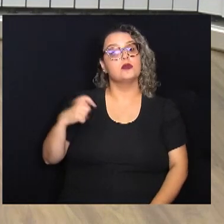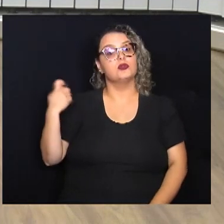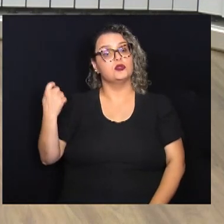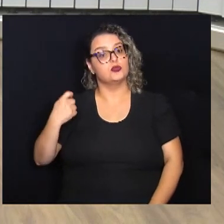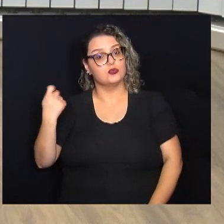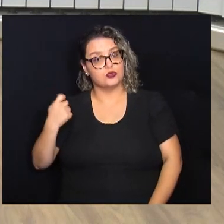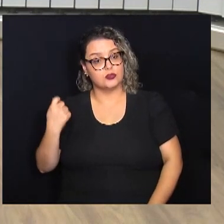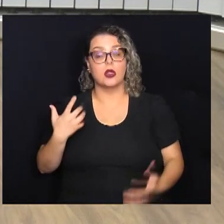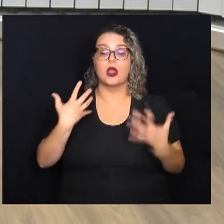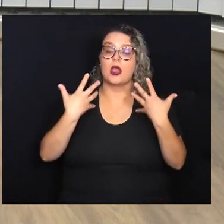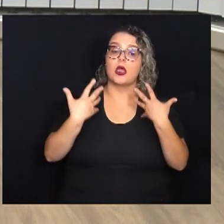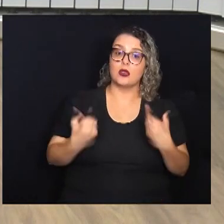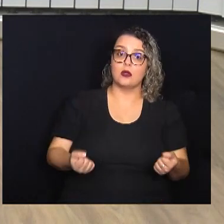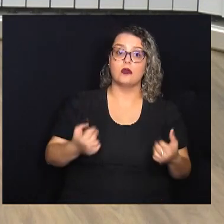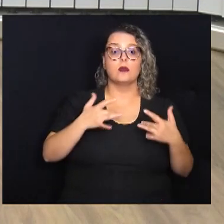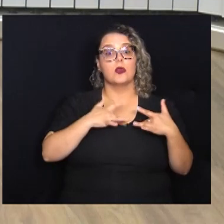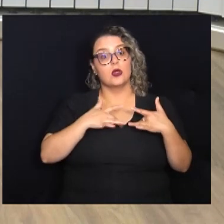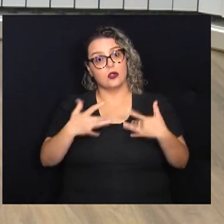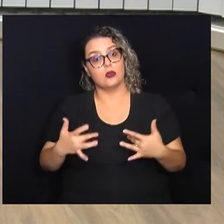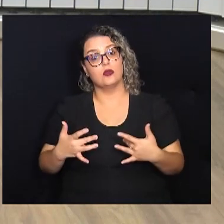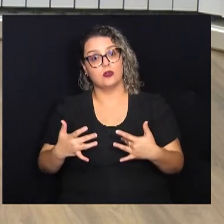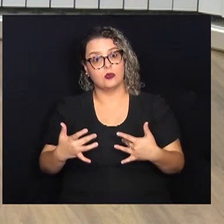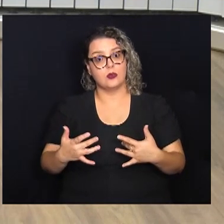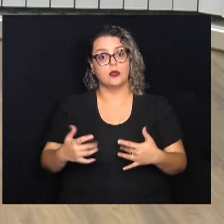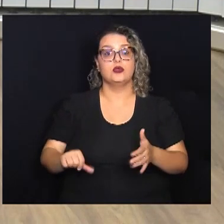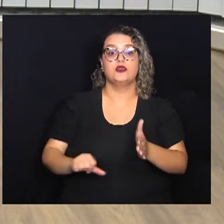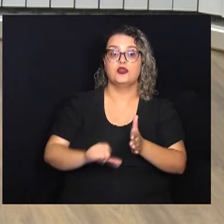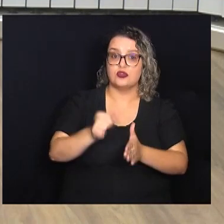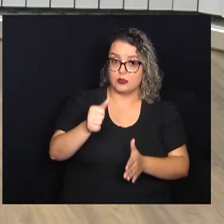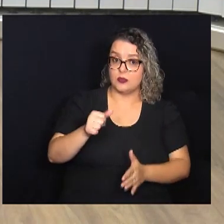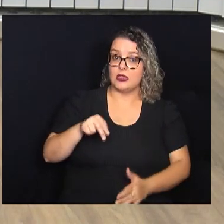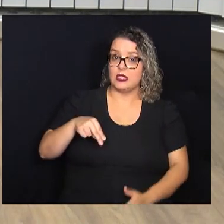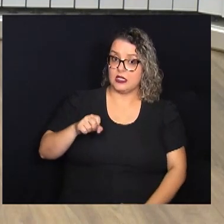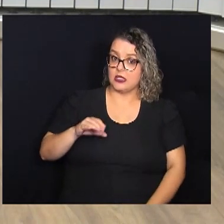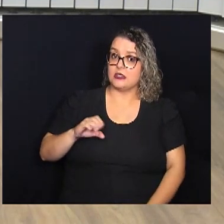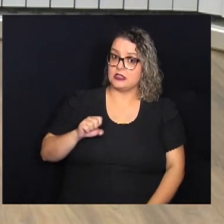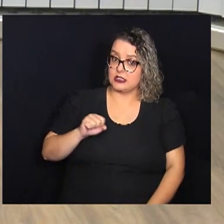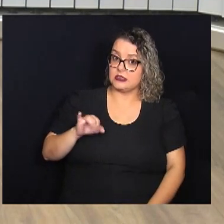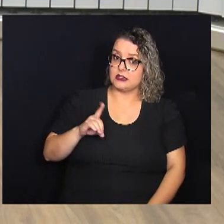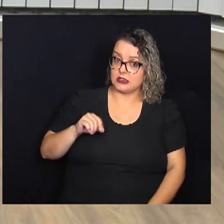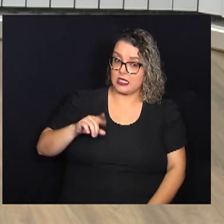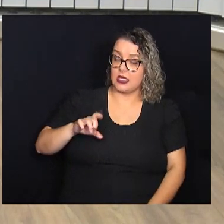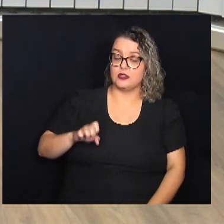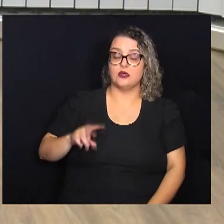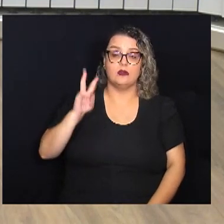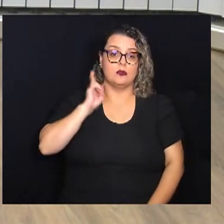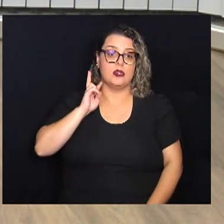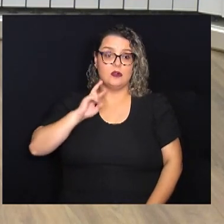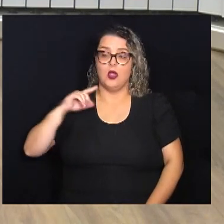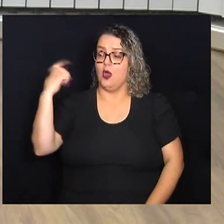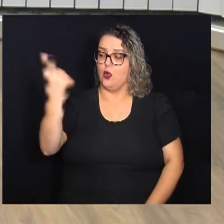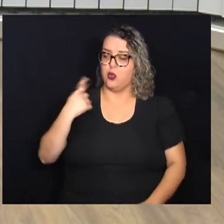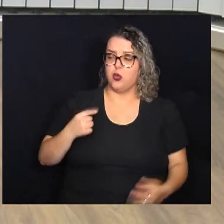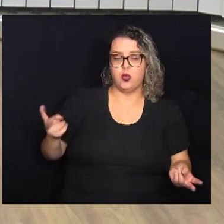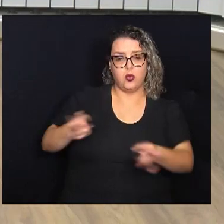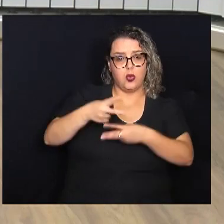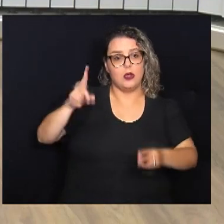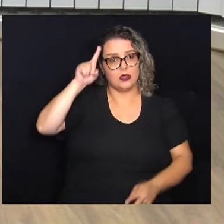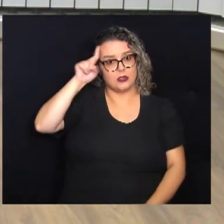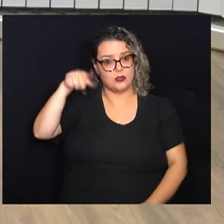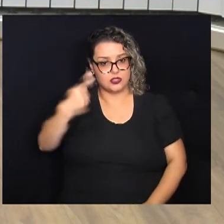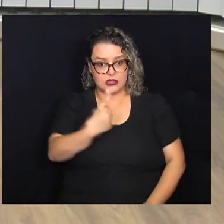e recebe doações de gêneros de primeira necessidade para as vítimas do ciclone até o próximo dia